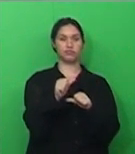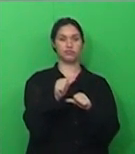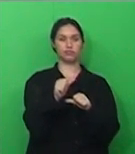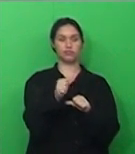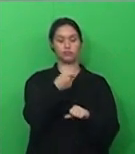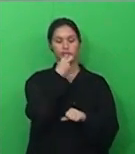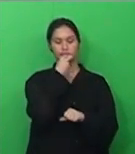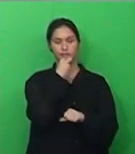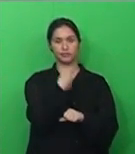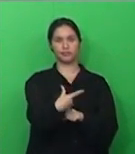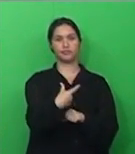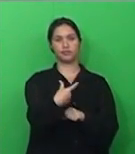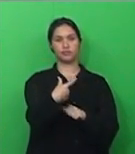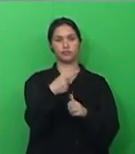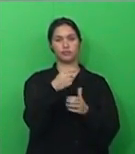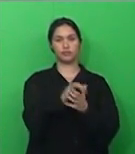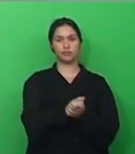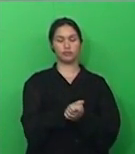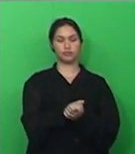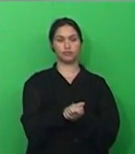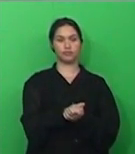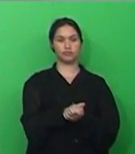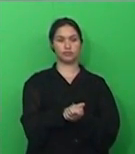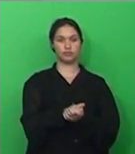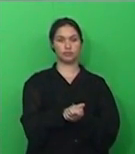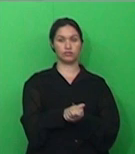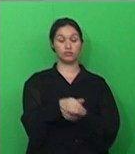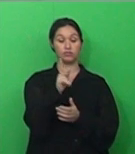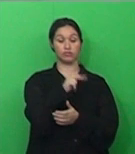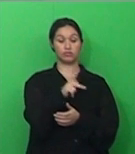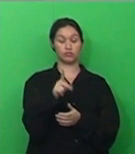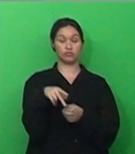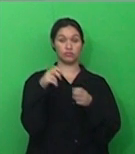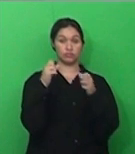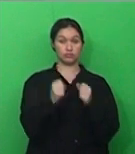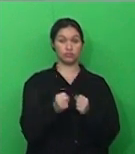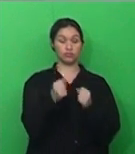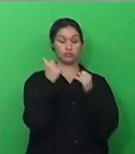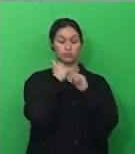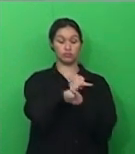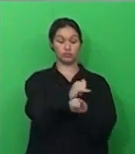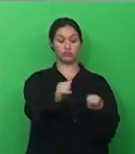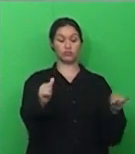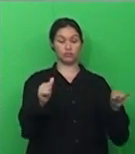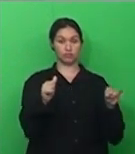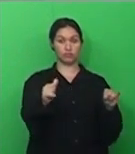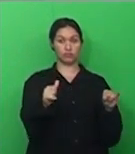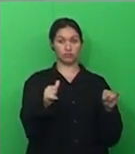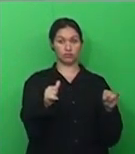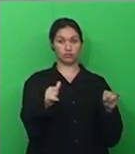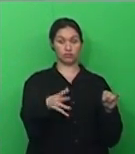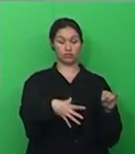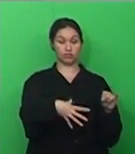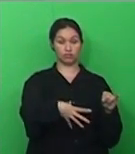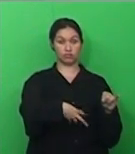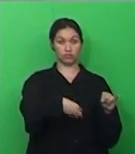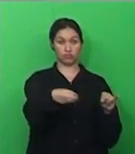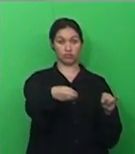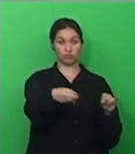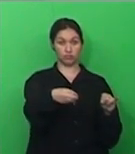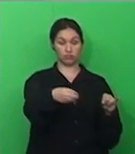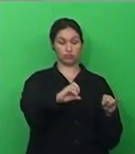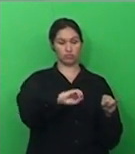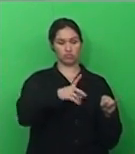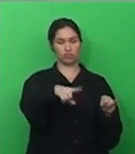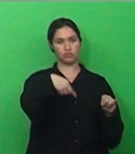de vista discorrentes dos seus. O professor poderá transmitir aos seus filhos ou aos dos outros as